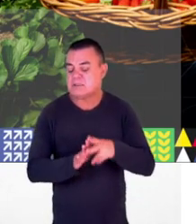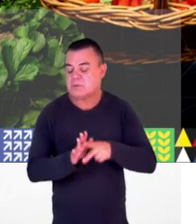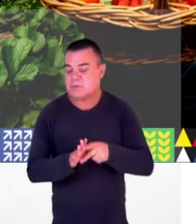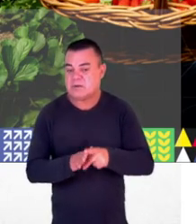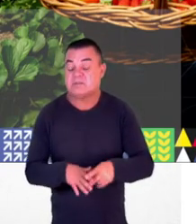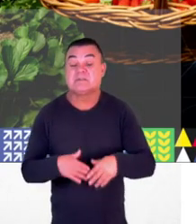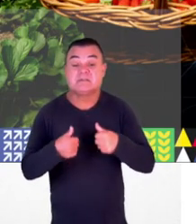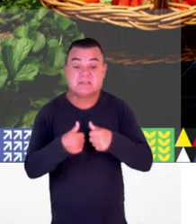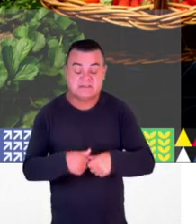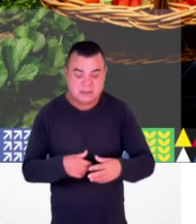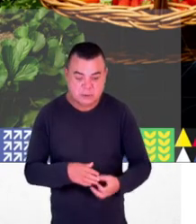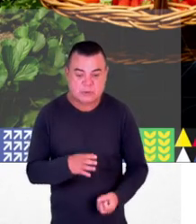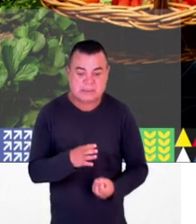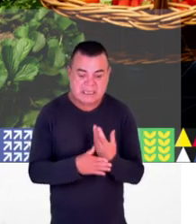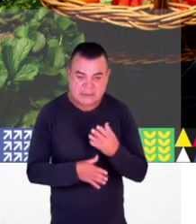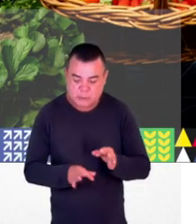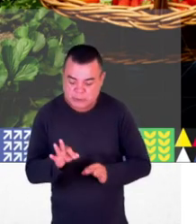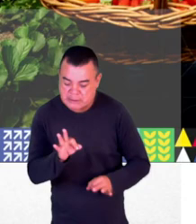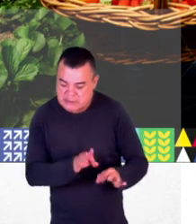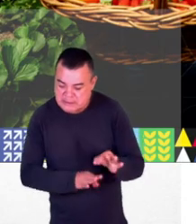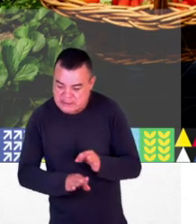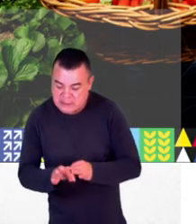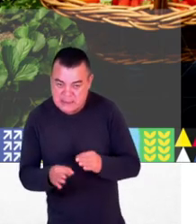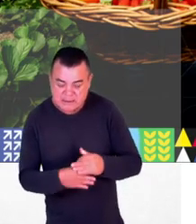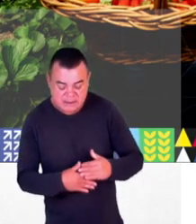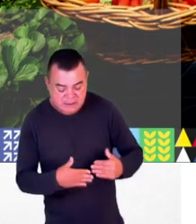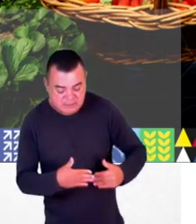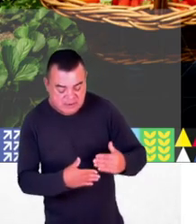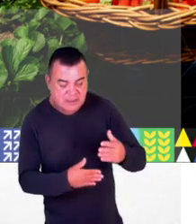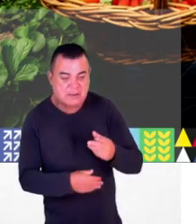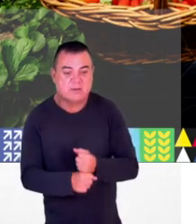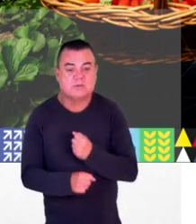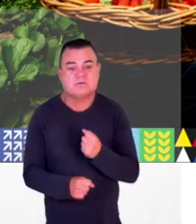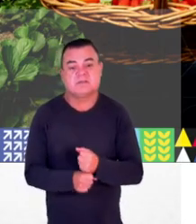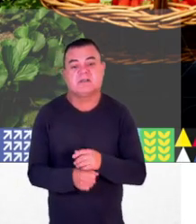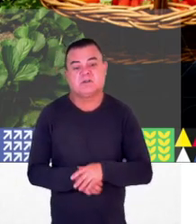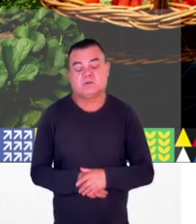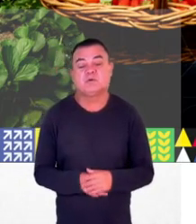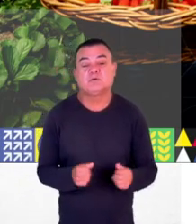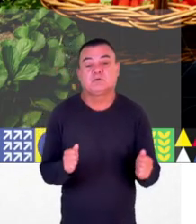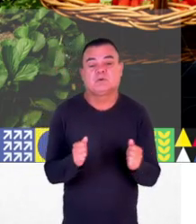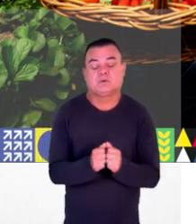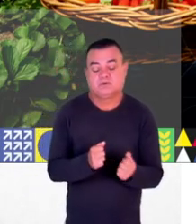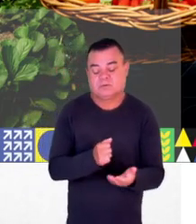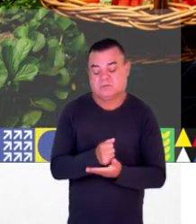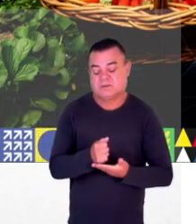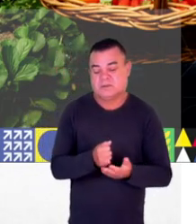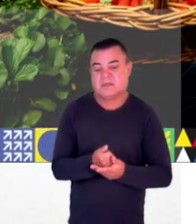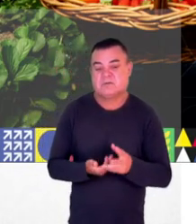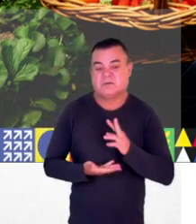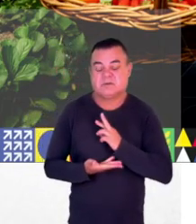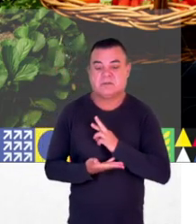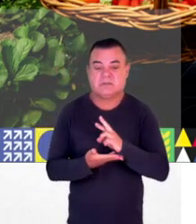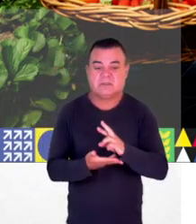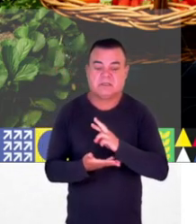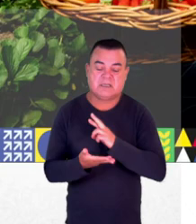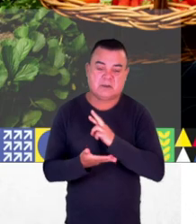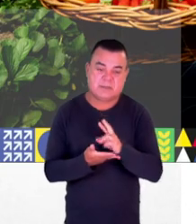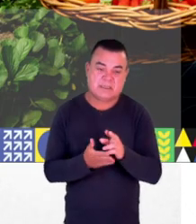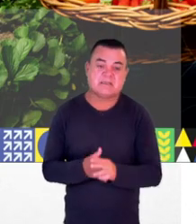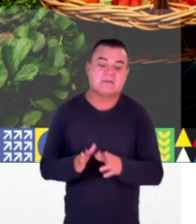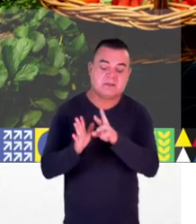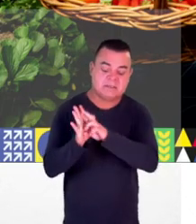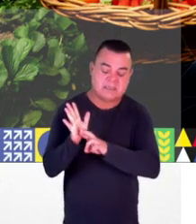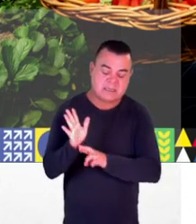implementado mas com certeza seguirá na sua construção então fundamentais recomendações e discussões eh